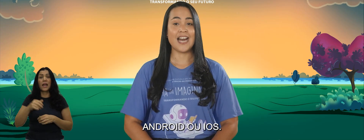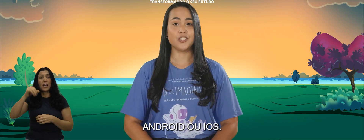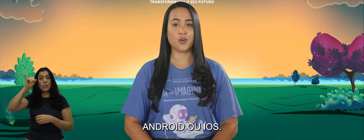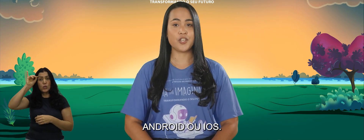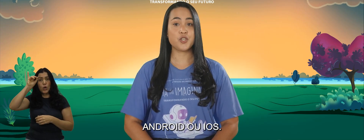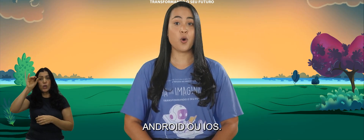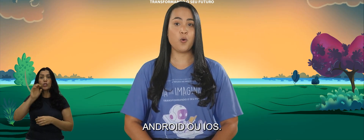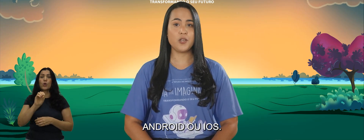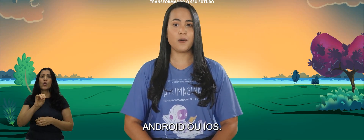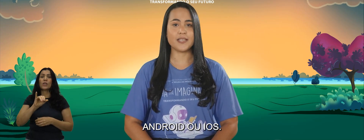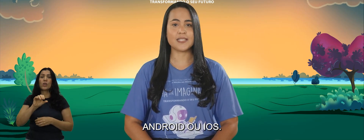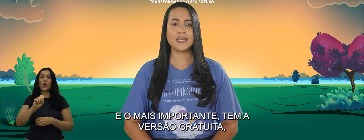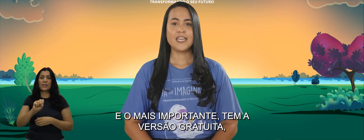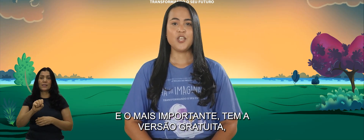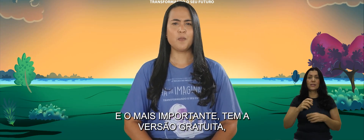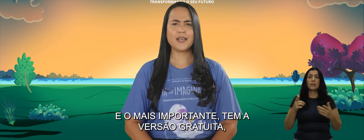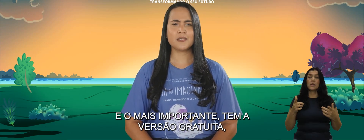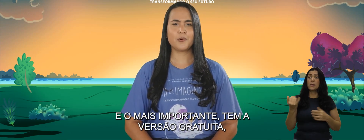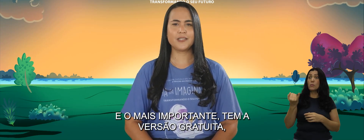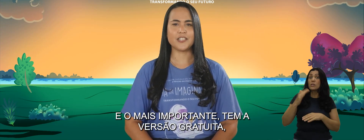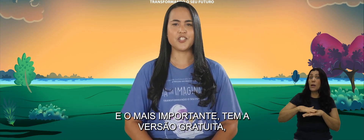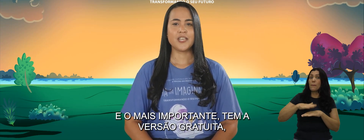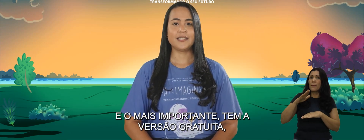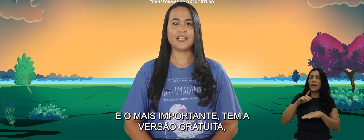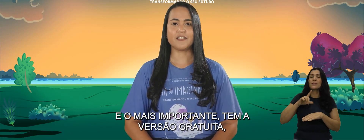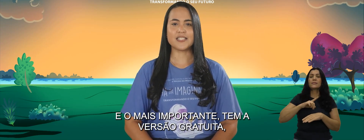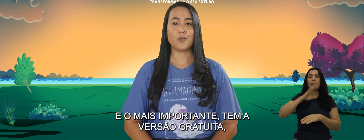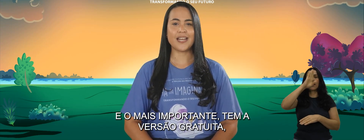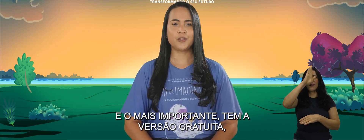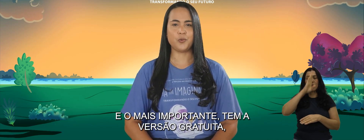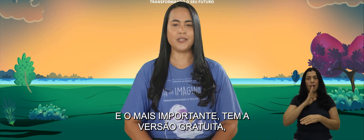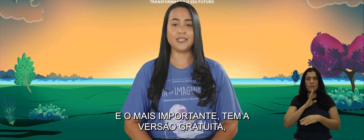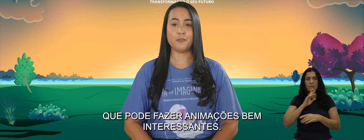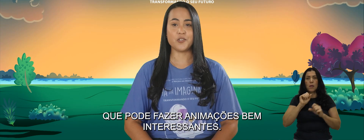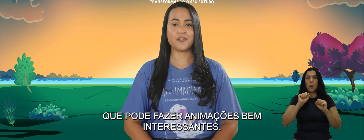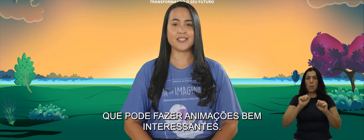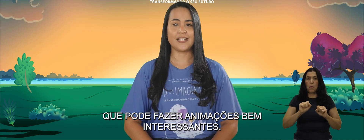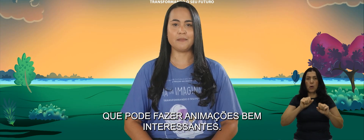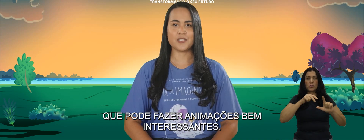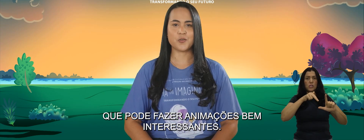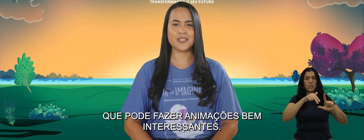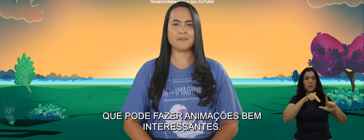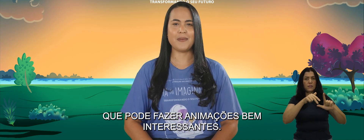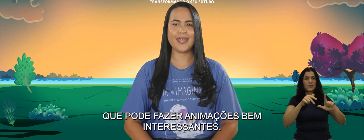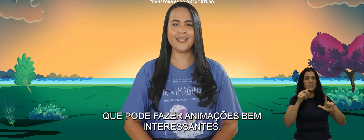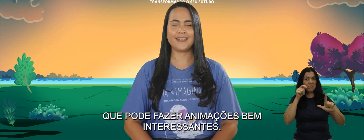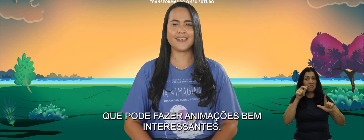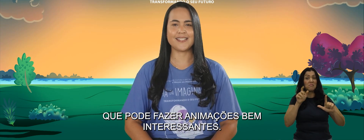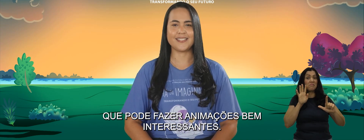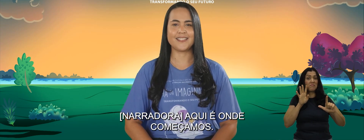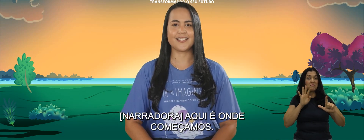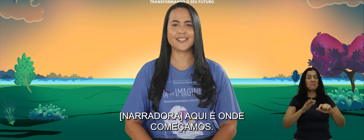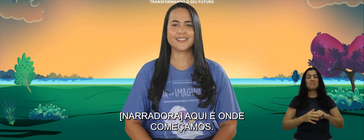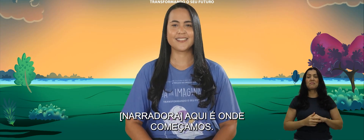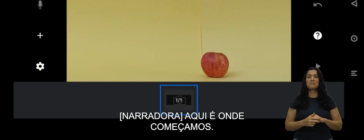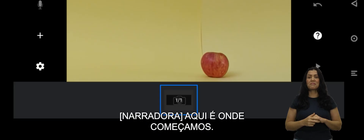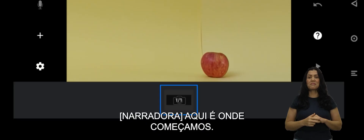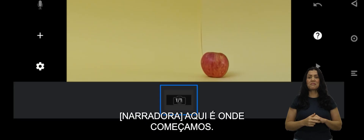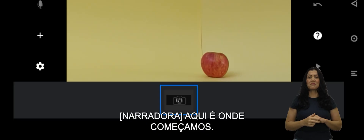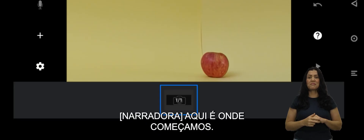celular, Android ou iOS. E o mais importante, tem a versão gratuita, que pode fazer animações bem